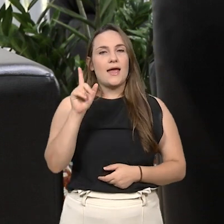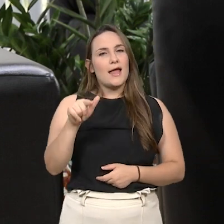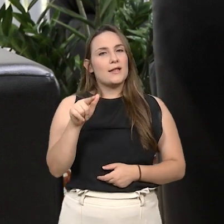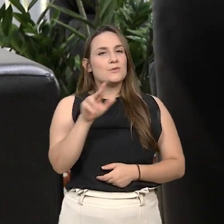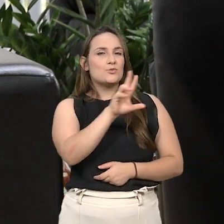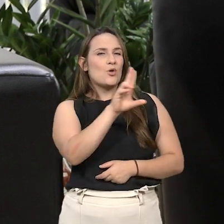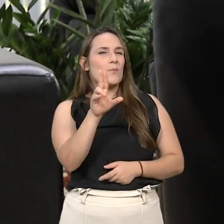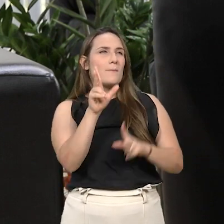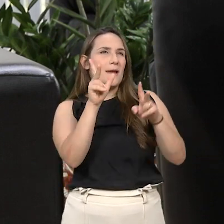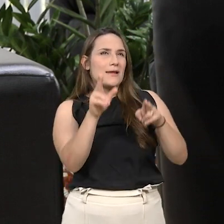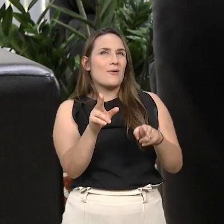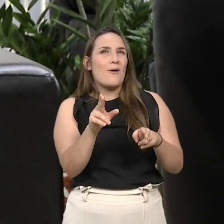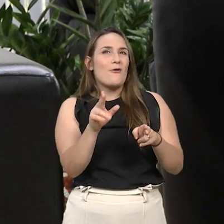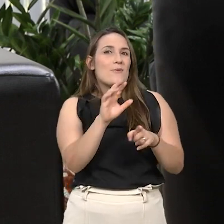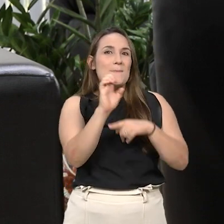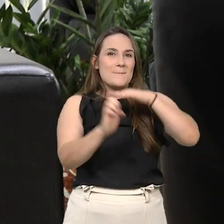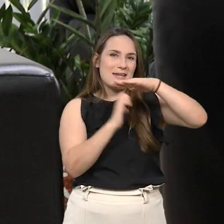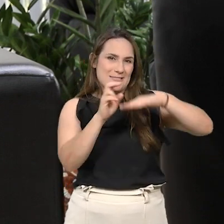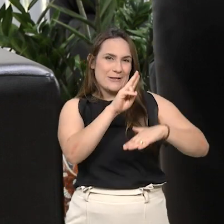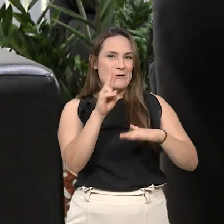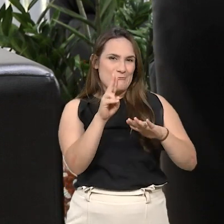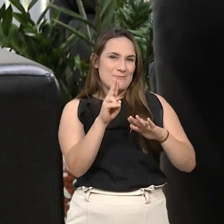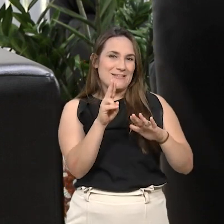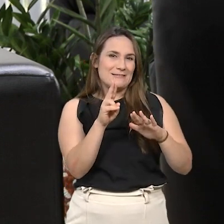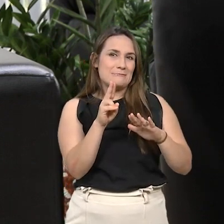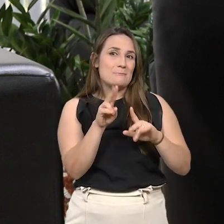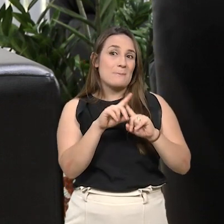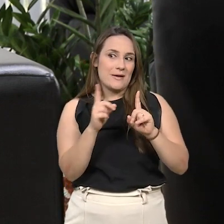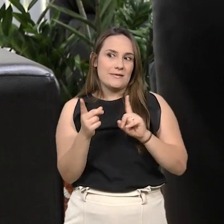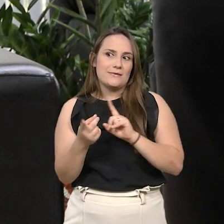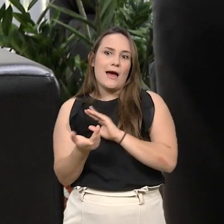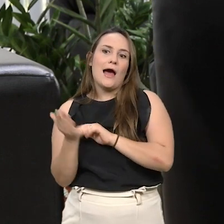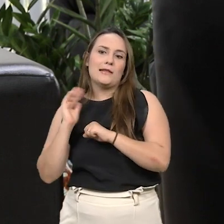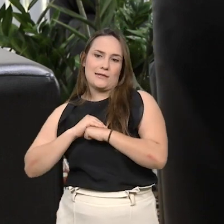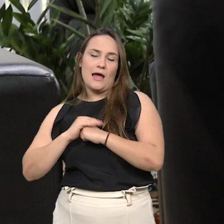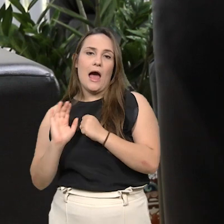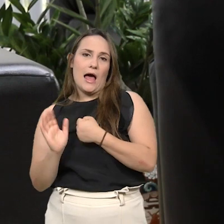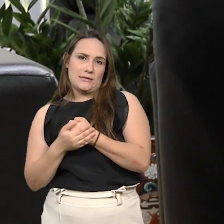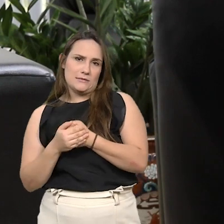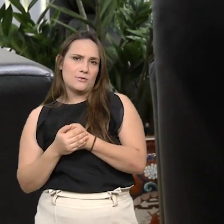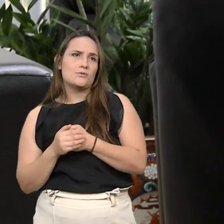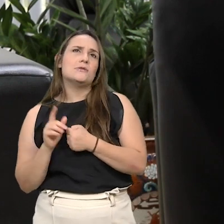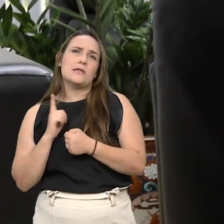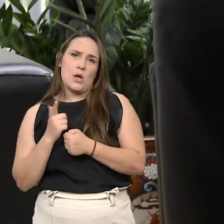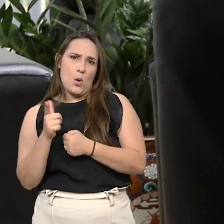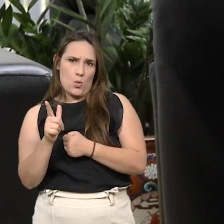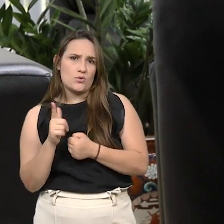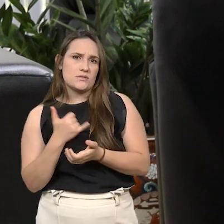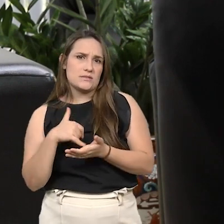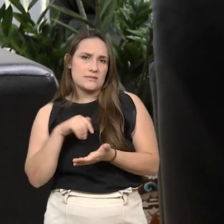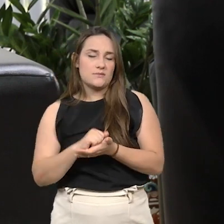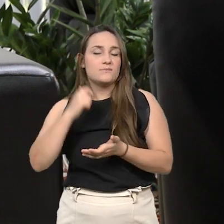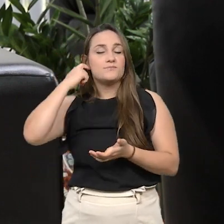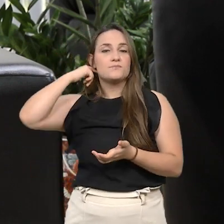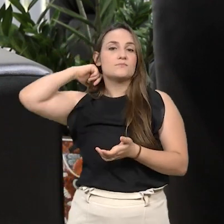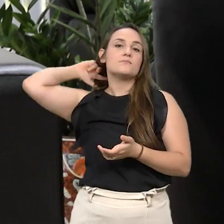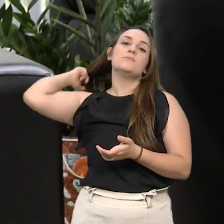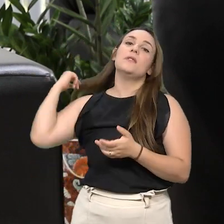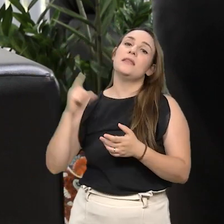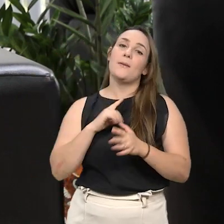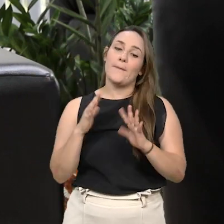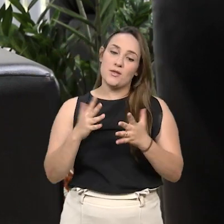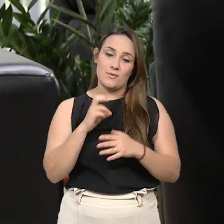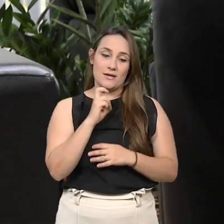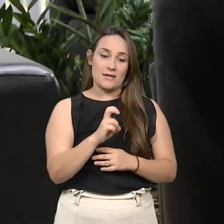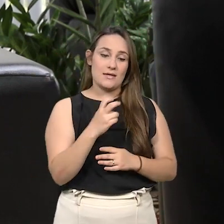nome fantasia. Ela hoje está constituída com em torno de 540 servidores. E nós falamos em torno